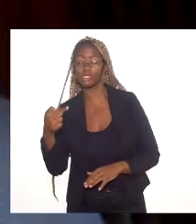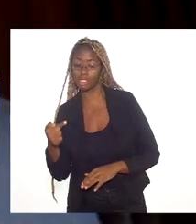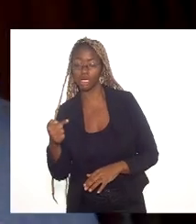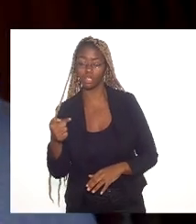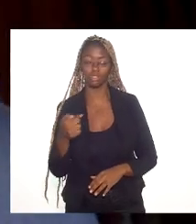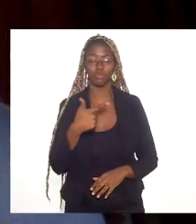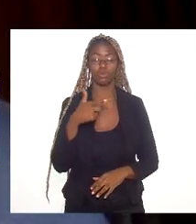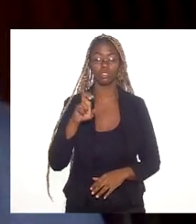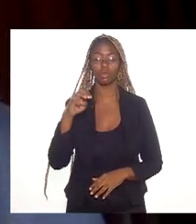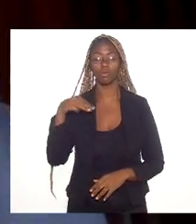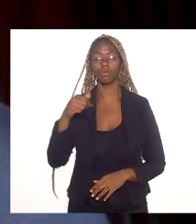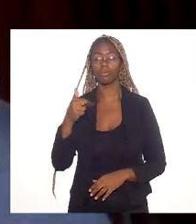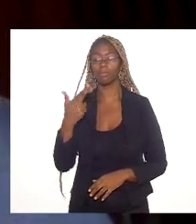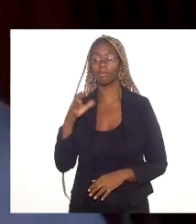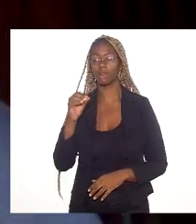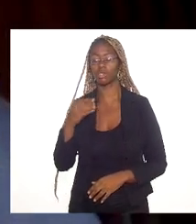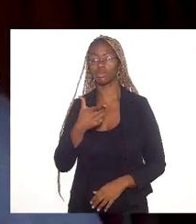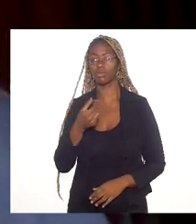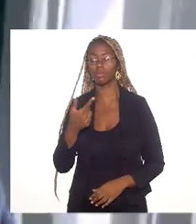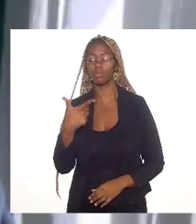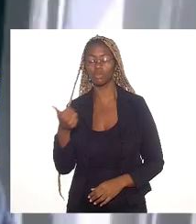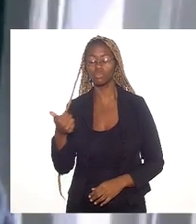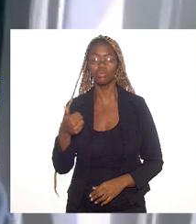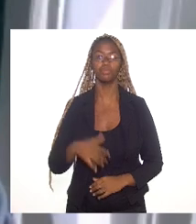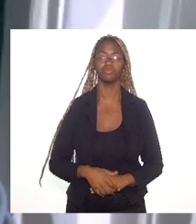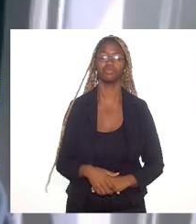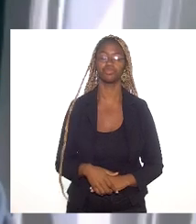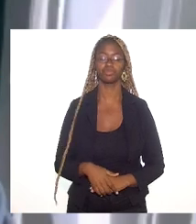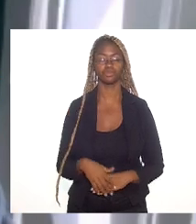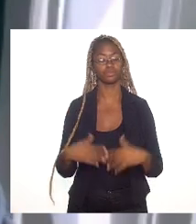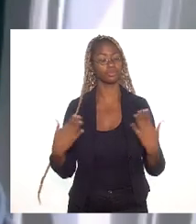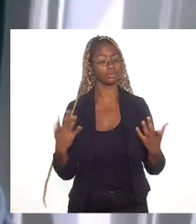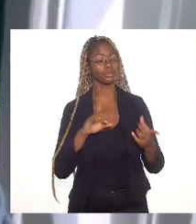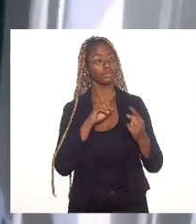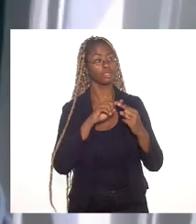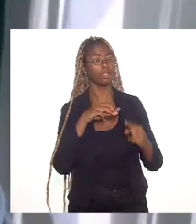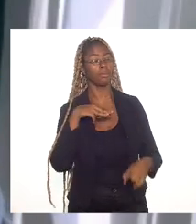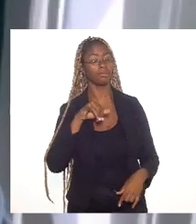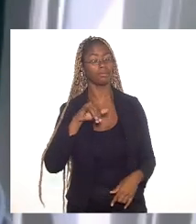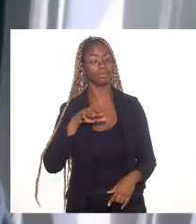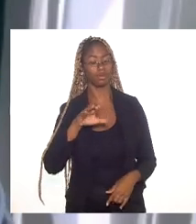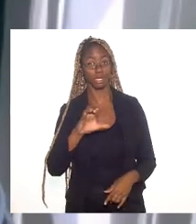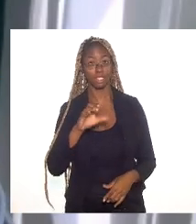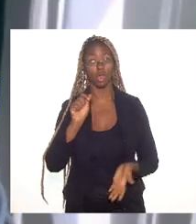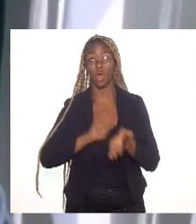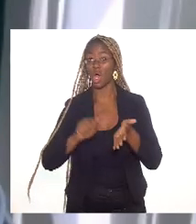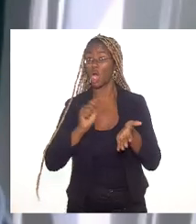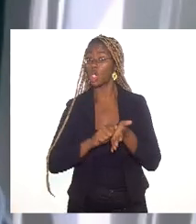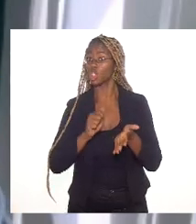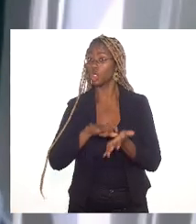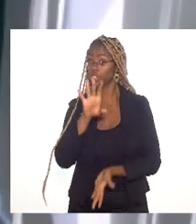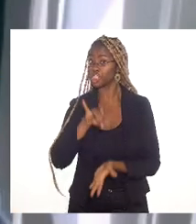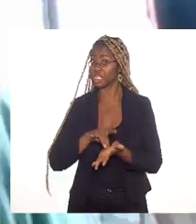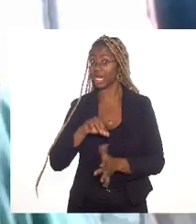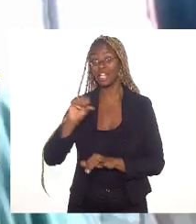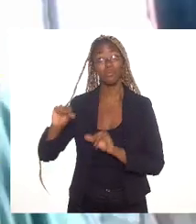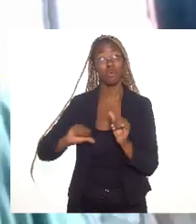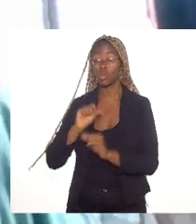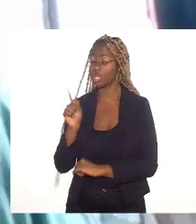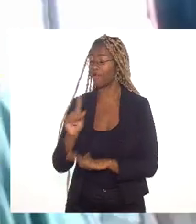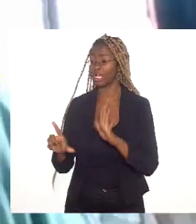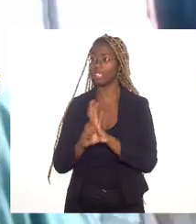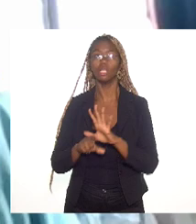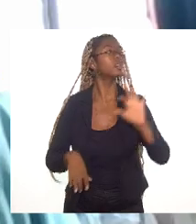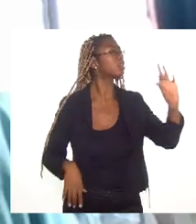de 2021, para incluir a disponibilização dos imóveis. Claro, o que eu respondi ao Mink é que o autor, no projeto original, não alterava a lei. Mas agora